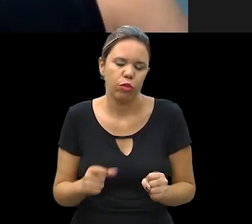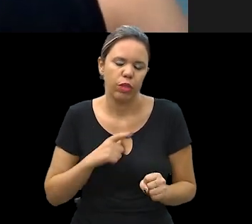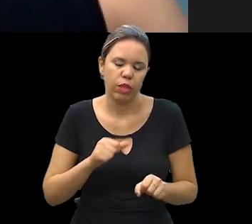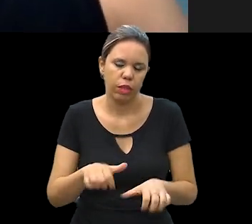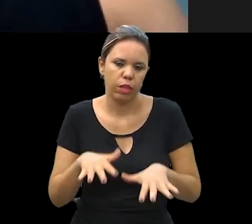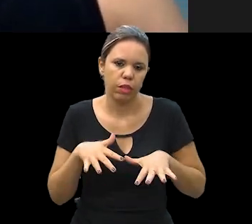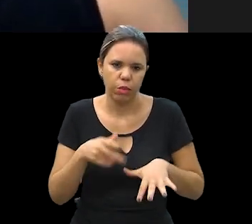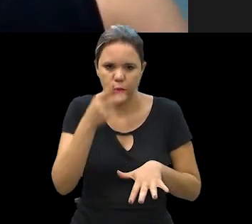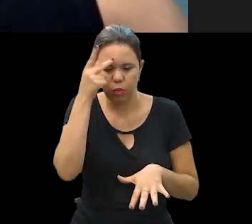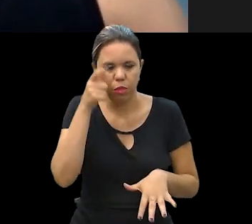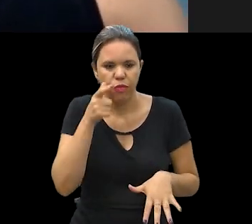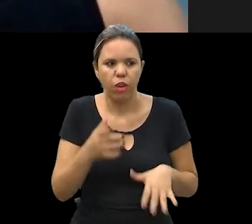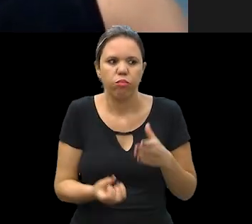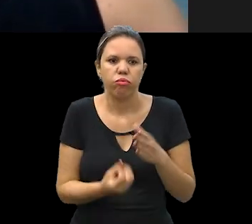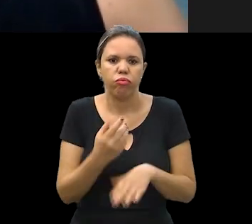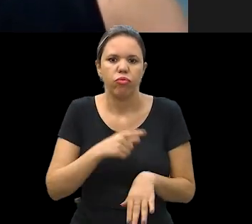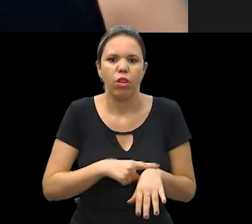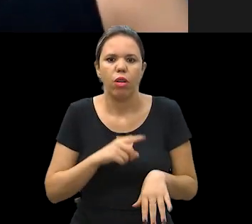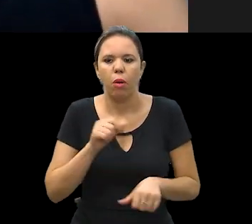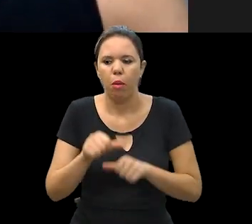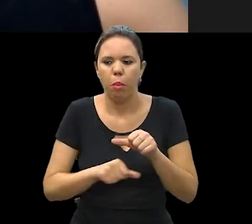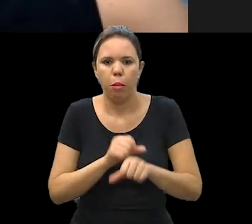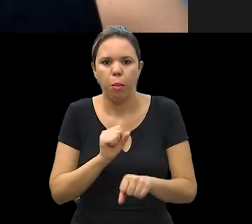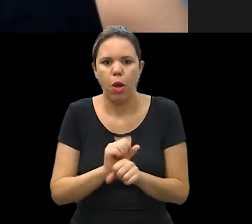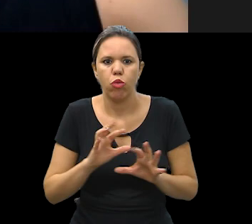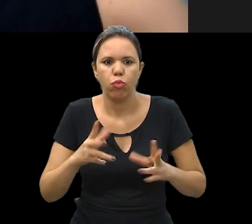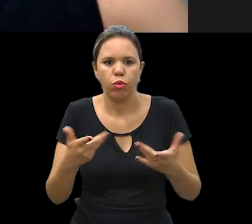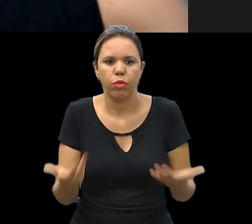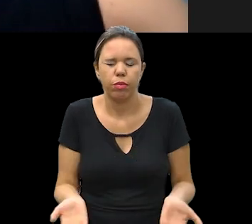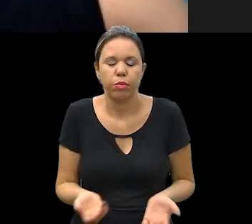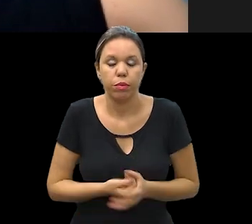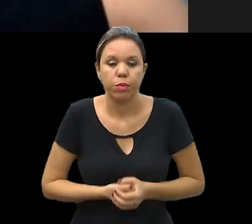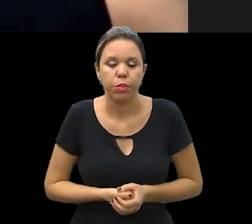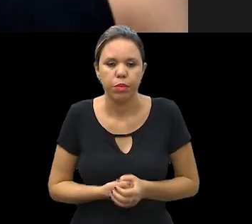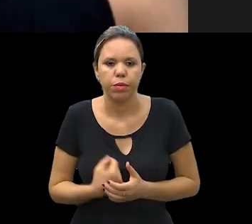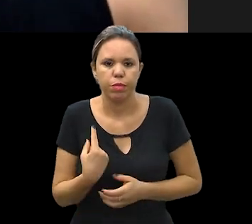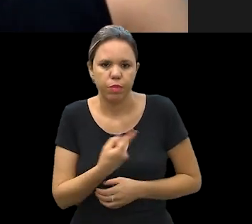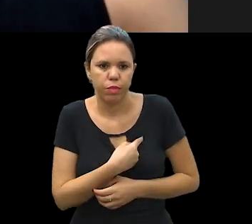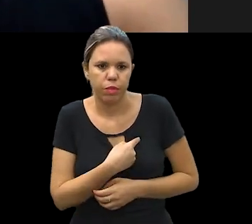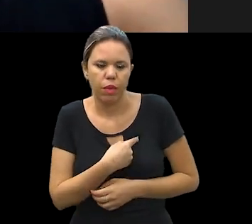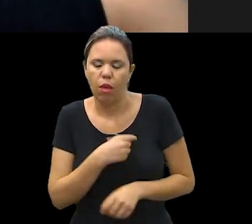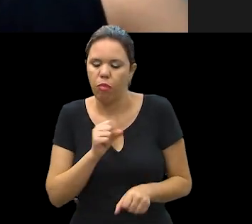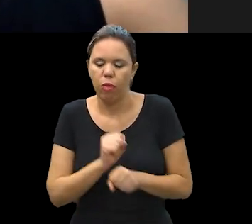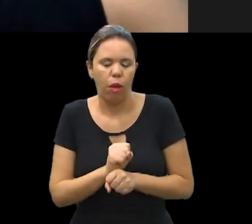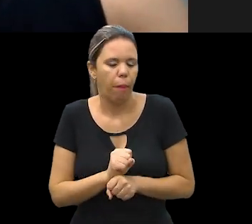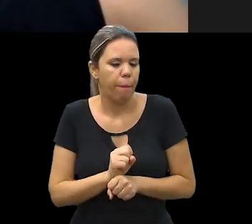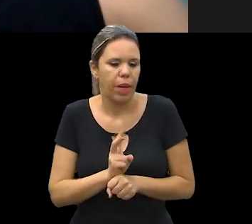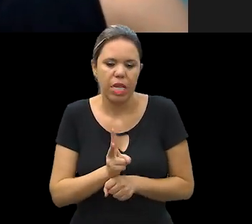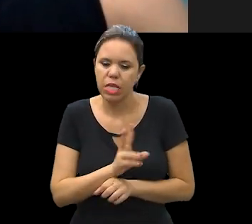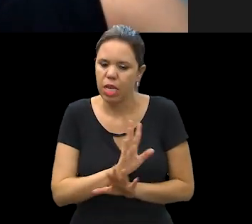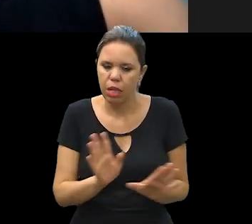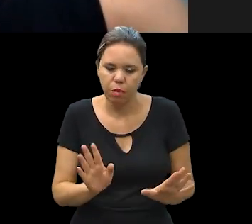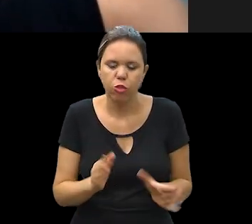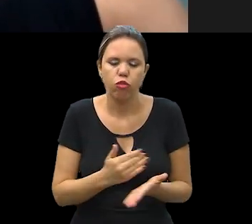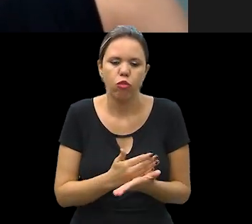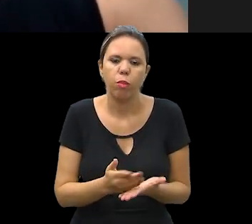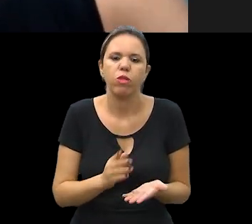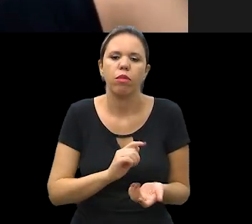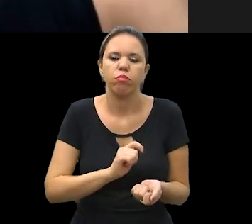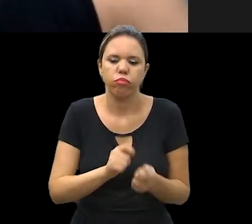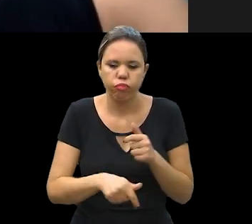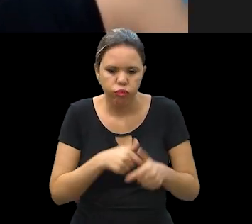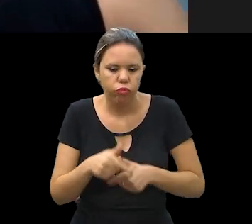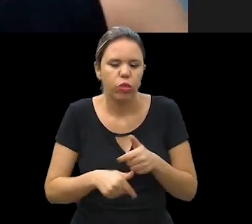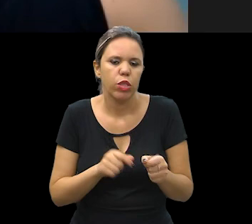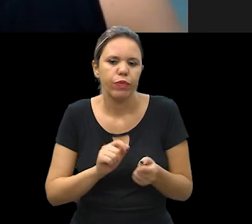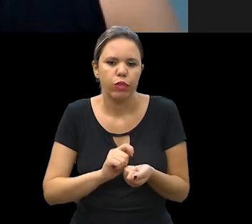ter público, essas coisas, de repente de uma hora para outra parou tudo isso. E a gente, para não ficar parado, começou a